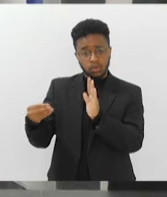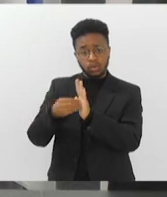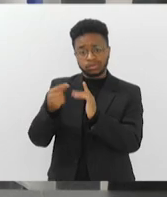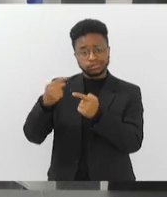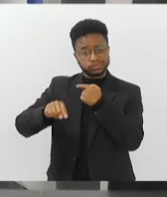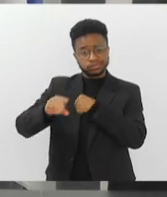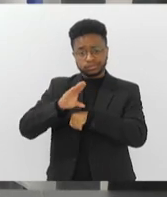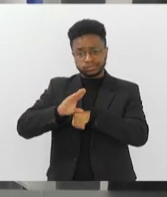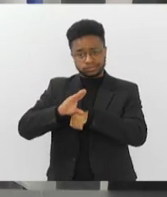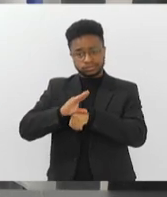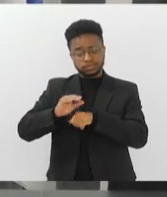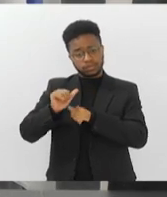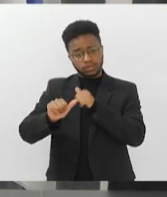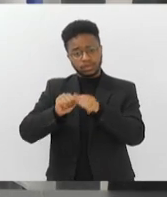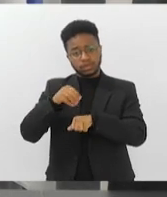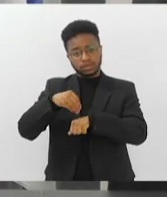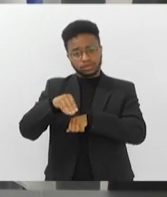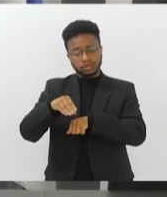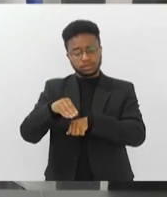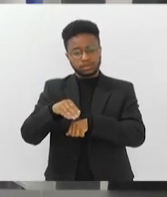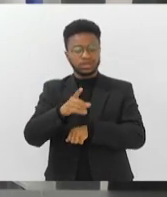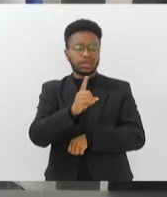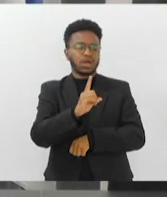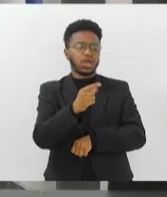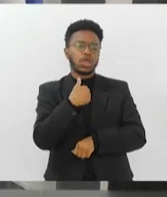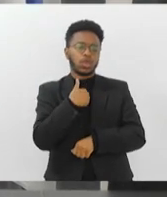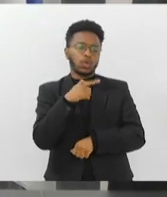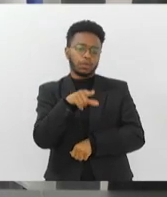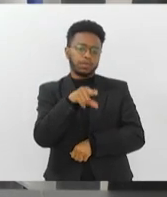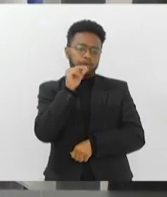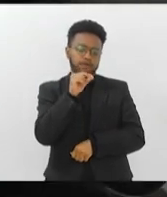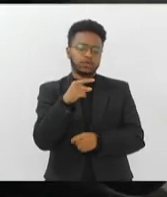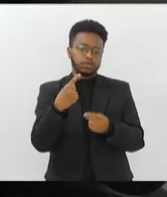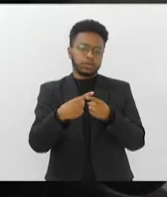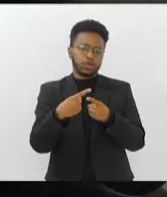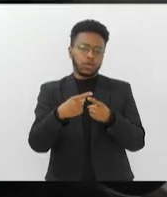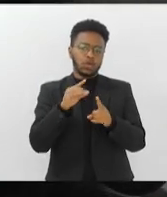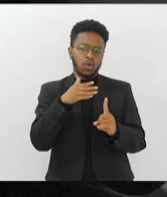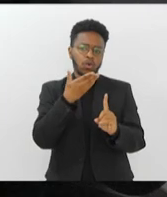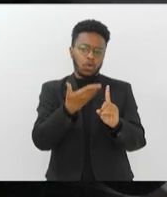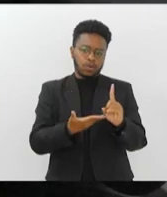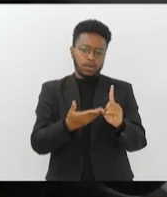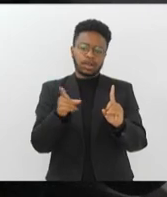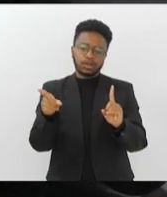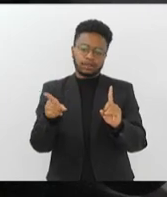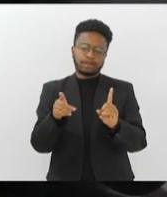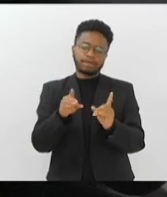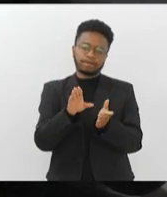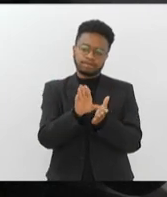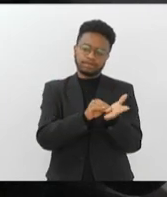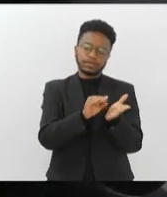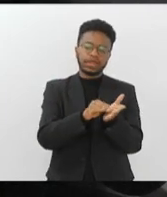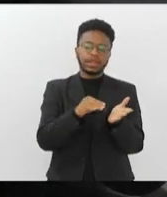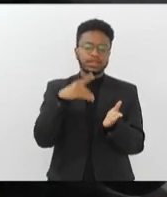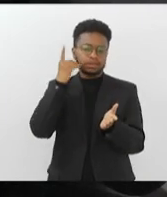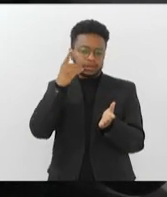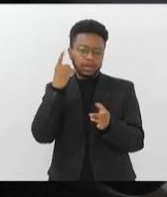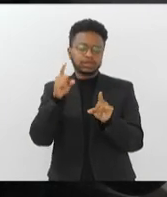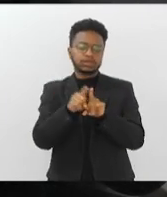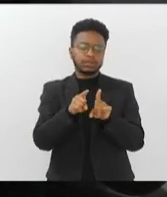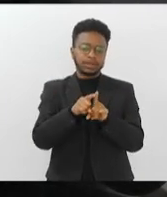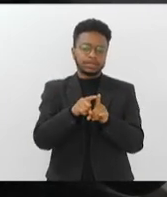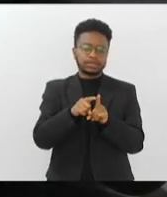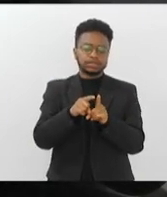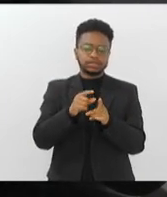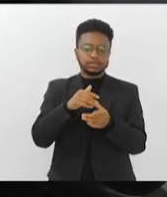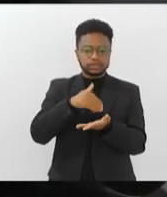inconstitucionalidade. Com transformação e indicação. Mas eu prefiro, em homenagem ao dublê de deputado e secretário, então, eu pedi